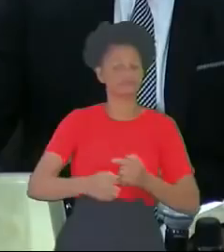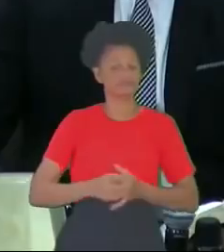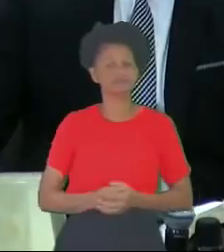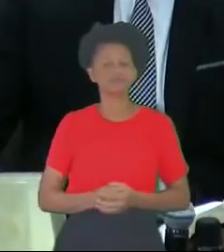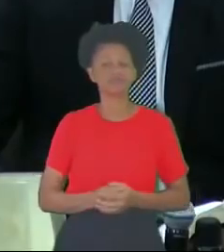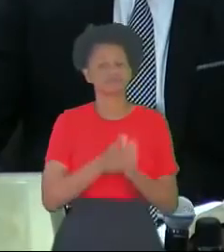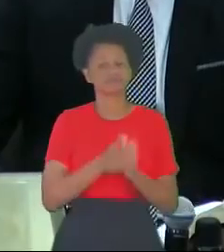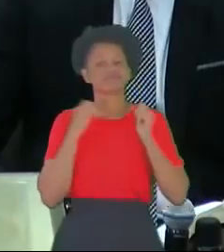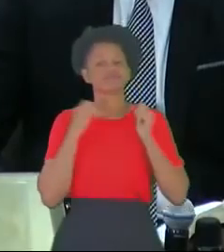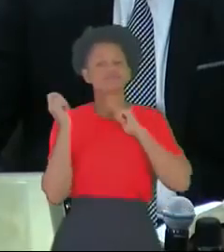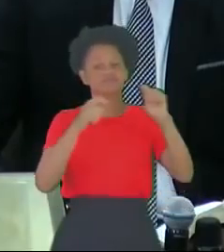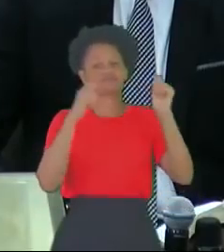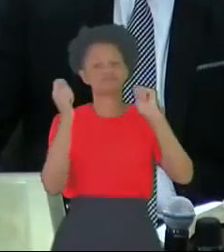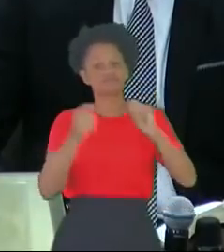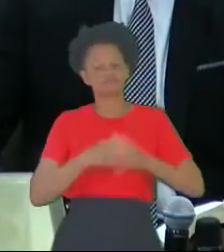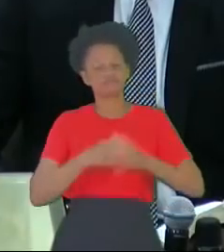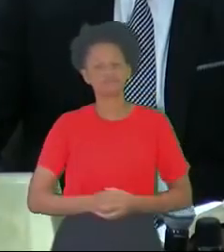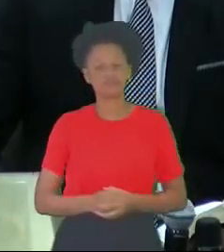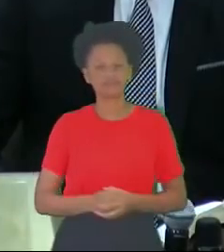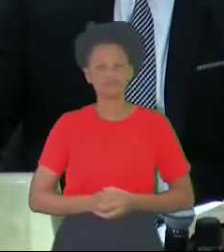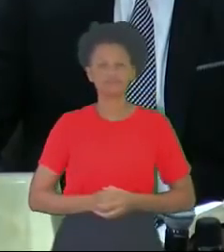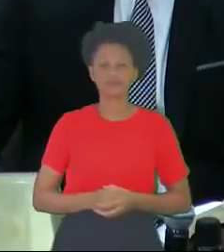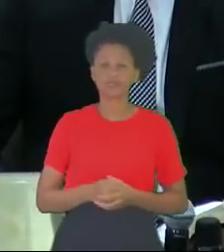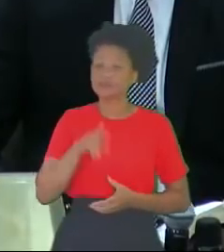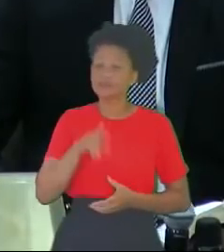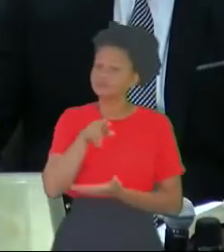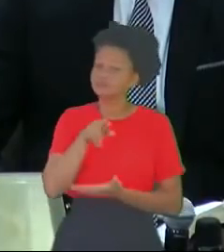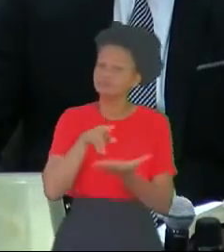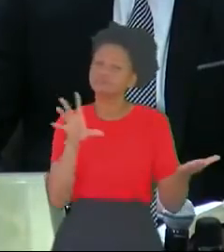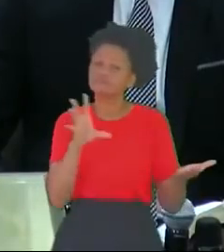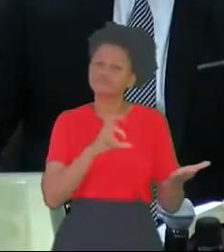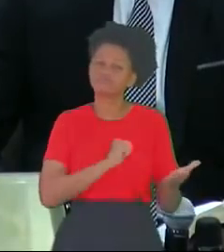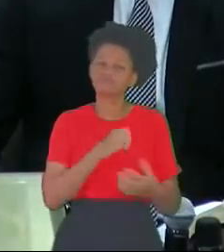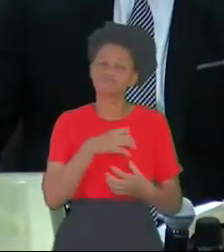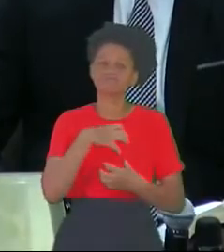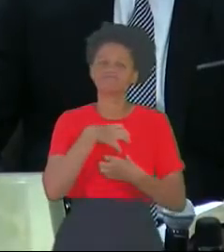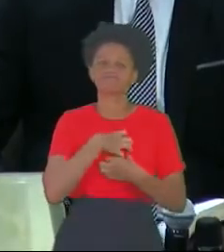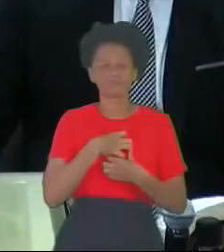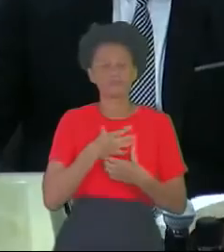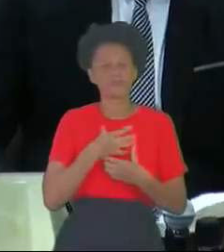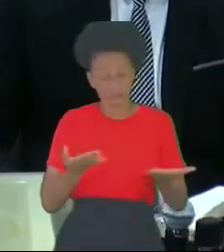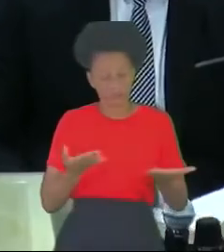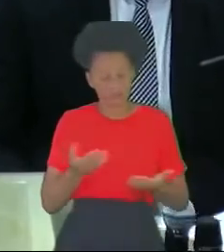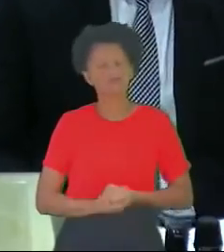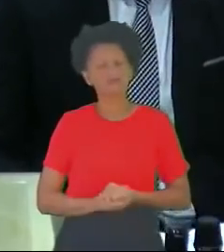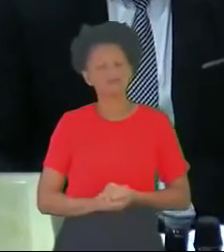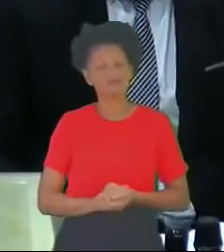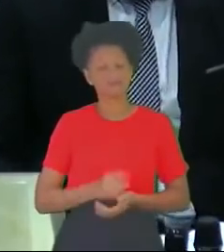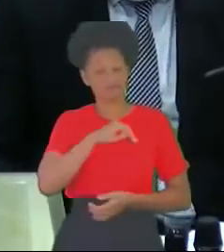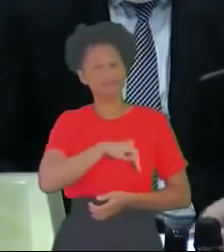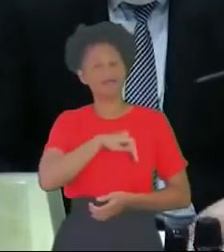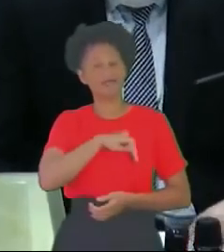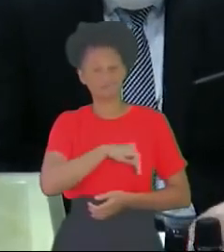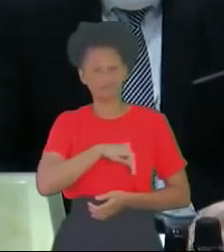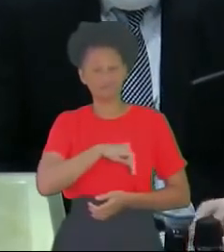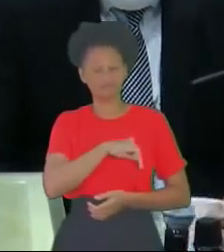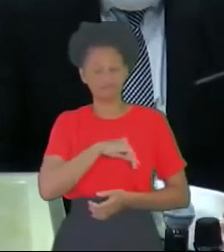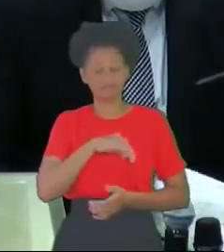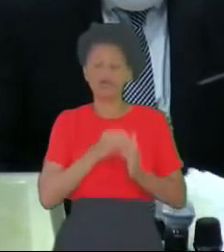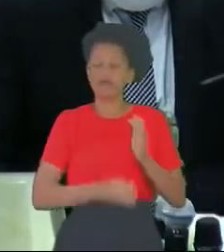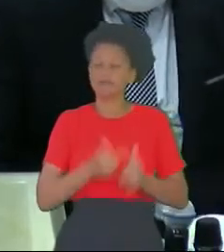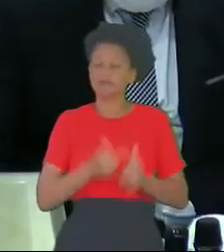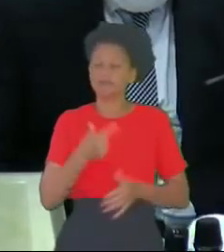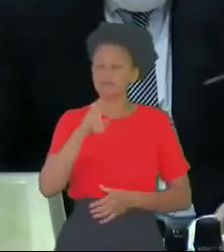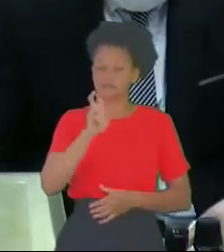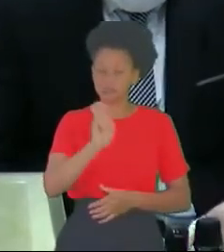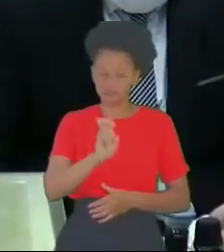Aleluia. Aleluia. Irmãos amados, lamentavelmente, vamos para São Mateus, lamentavelmente, vamos para São Mateus 25 e